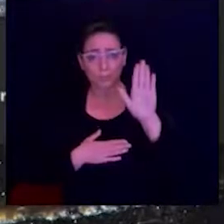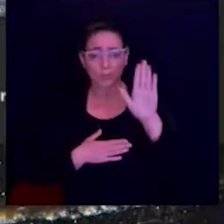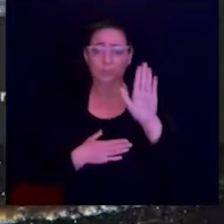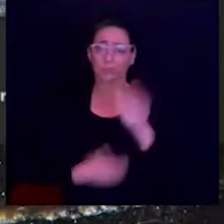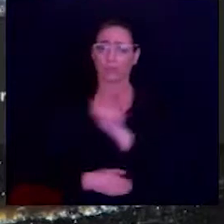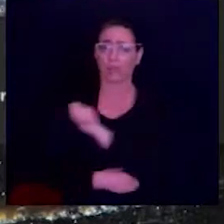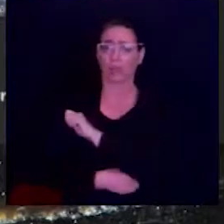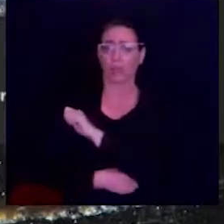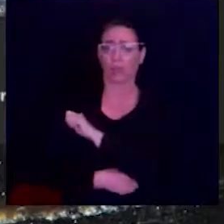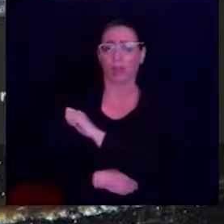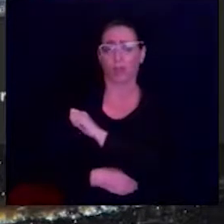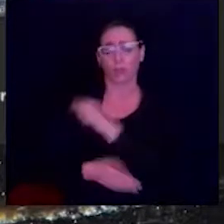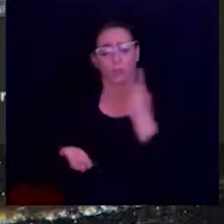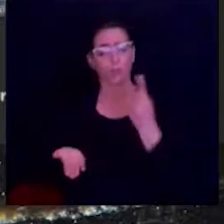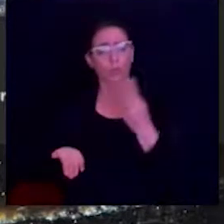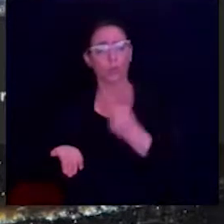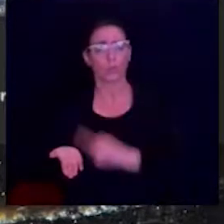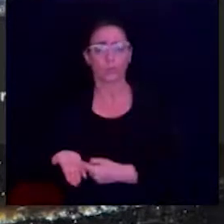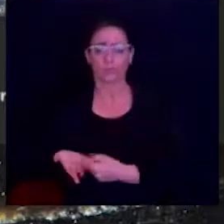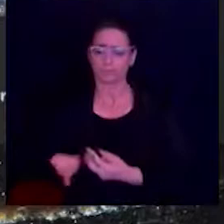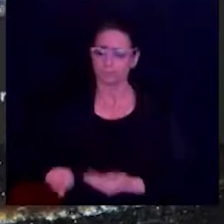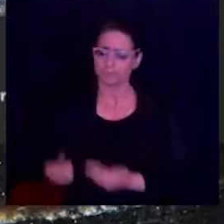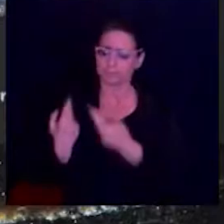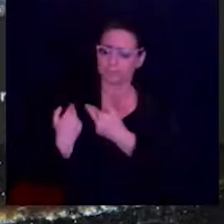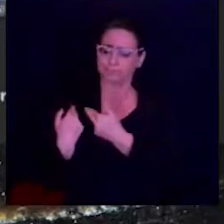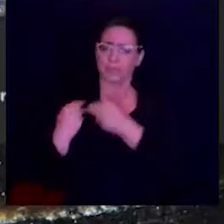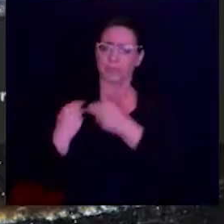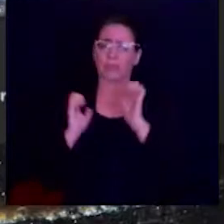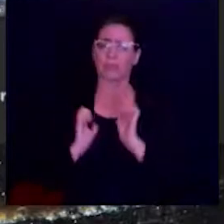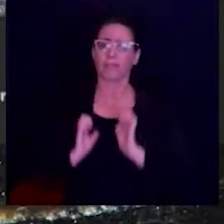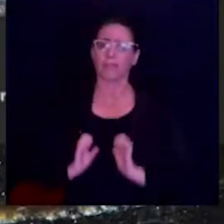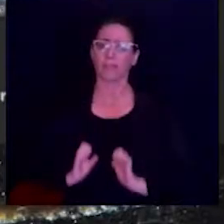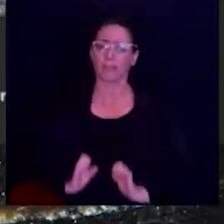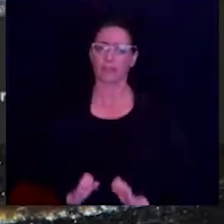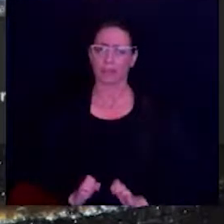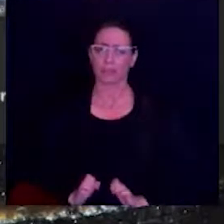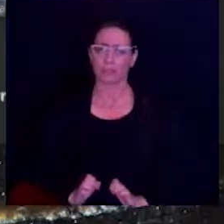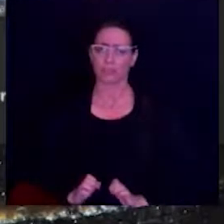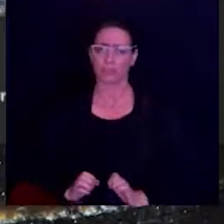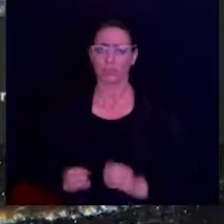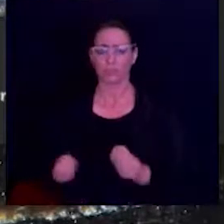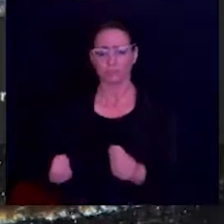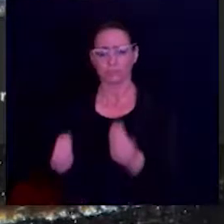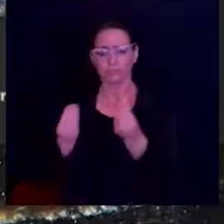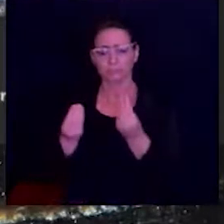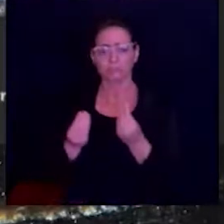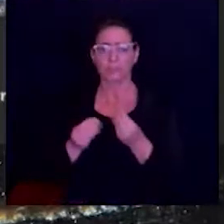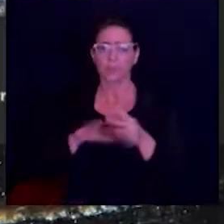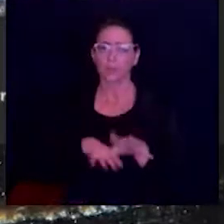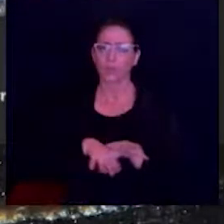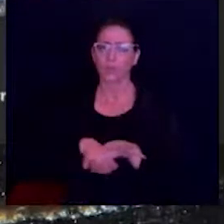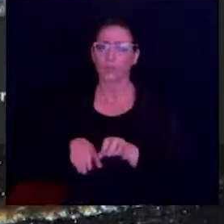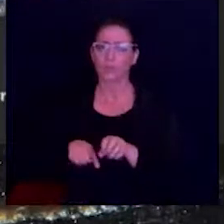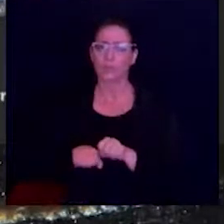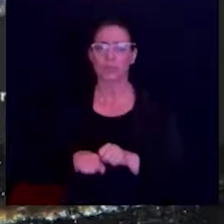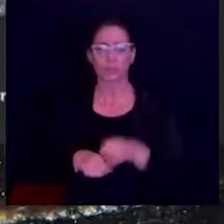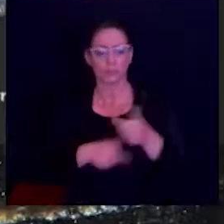formandos estabelecem o compromisso profissional e ético com a formação recebida e a missão que irão